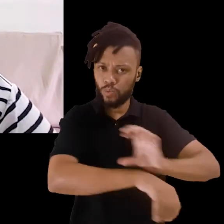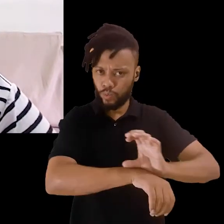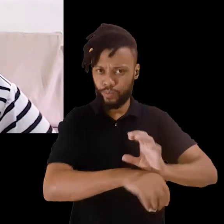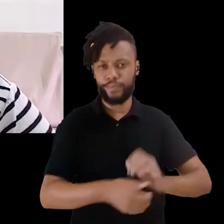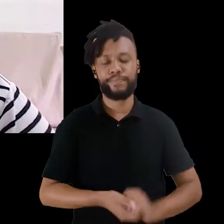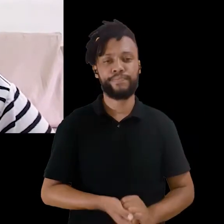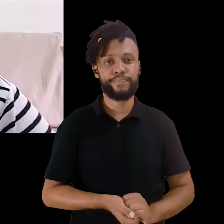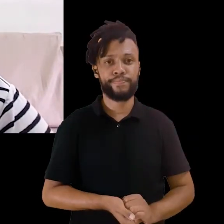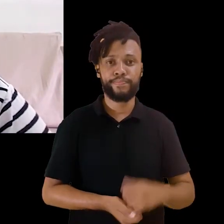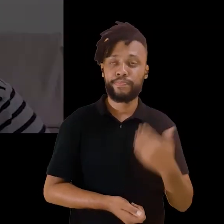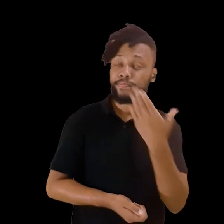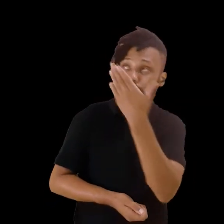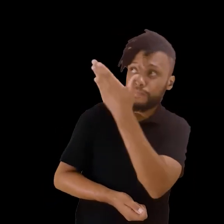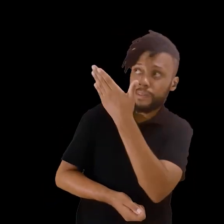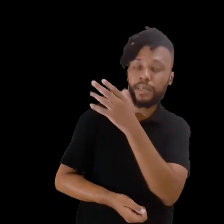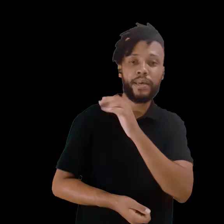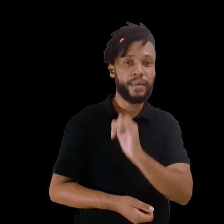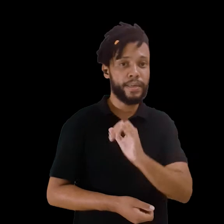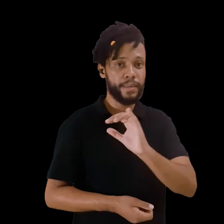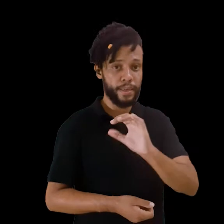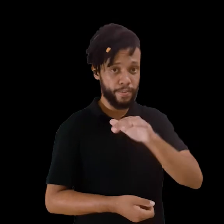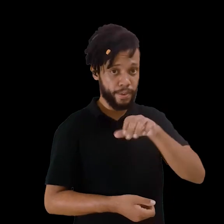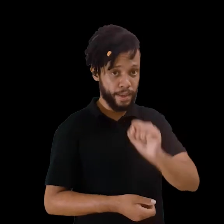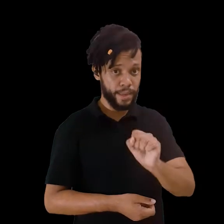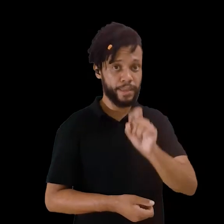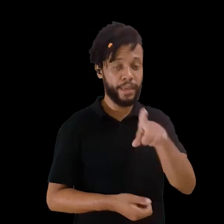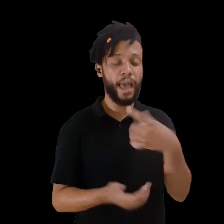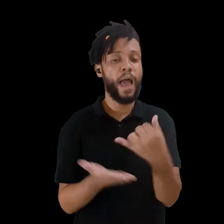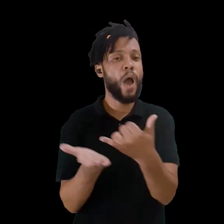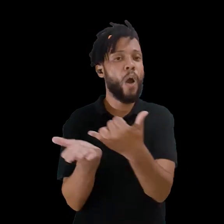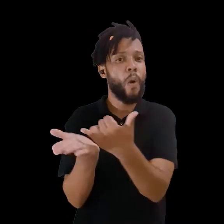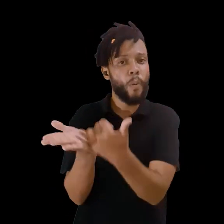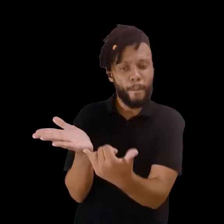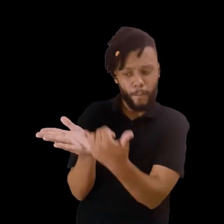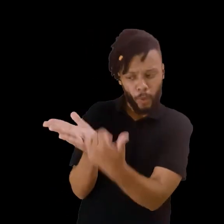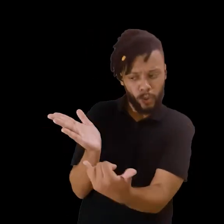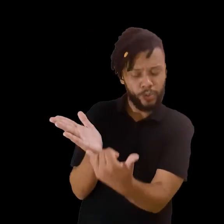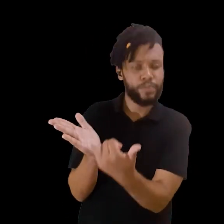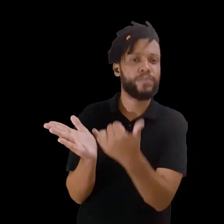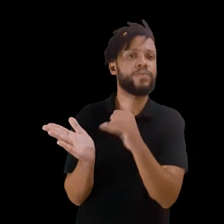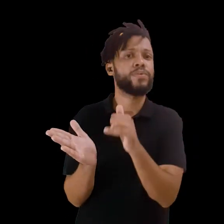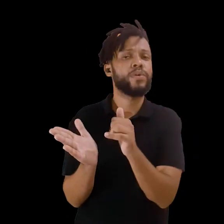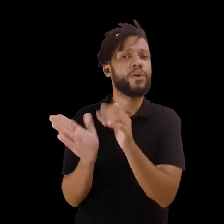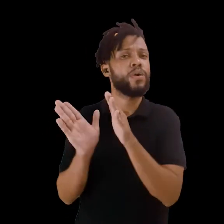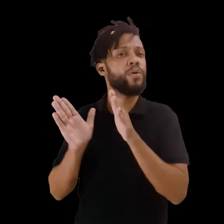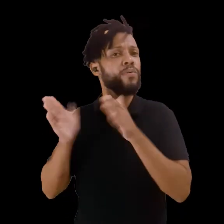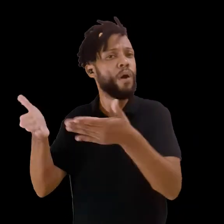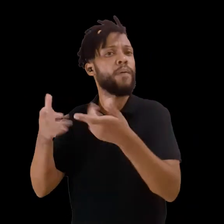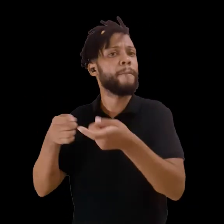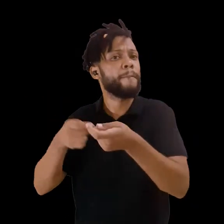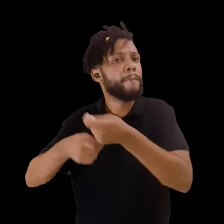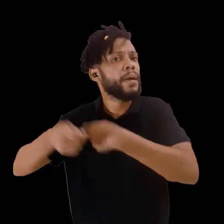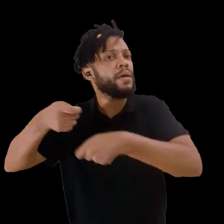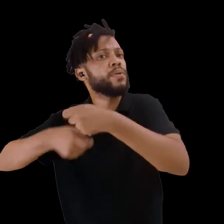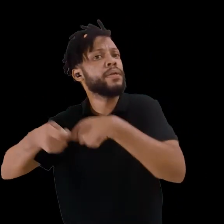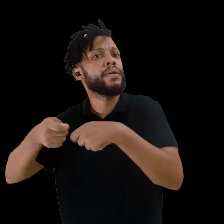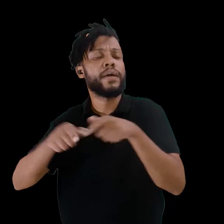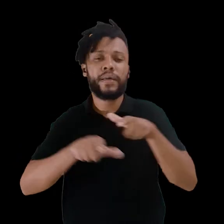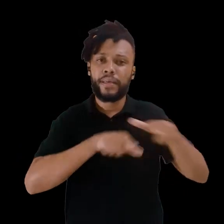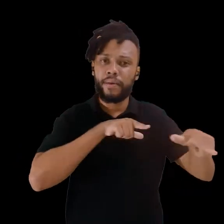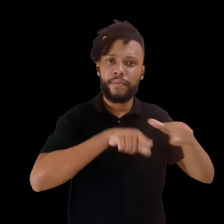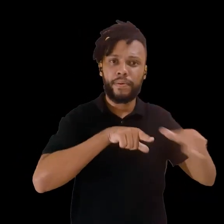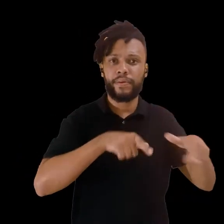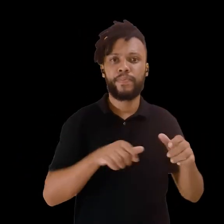O ICMS é o Imposto sobre Circulação de Mercadorias e Serviços. Então, quem